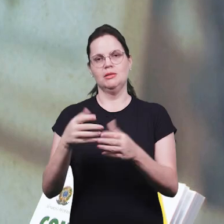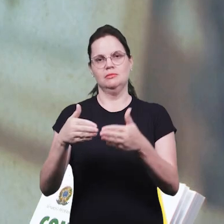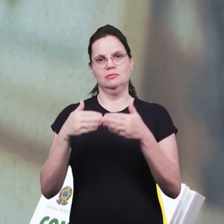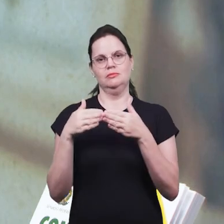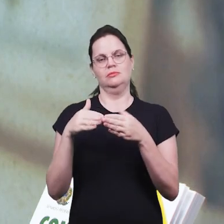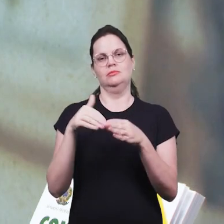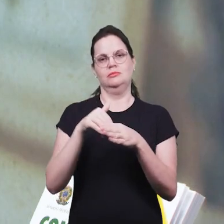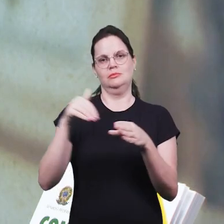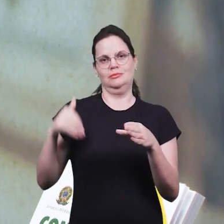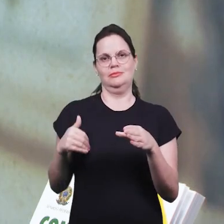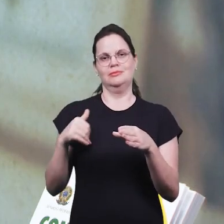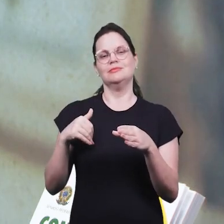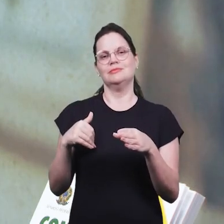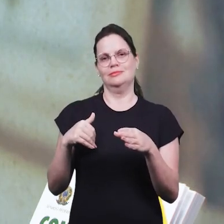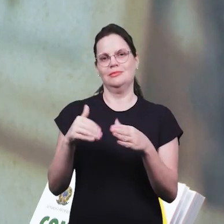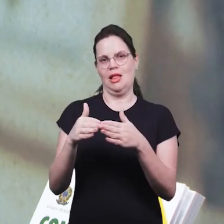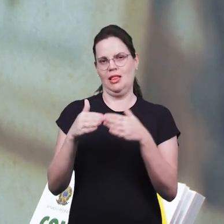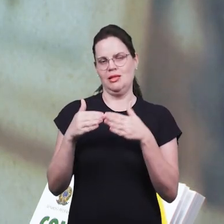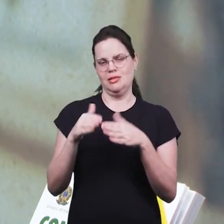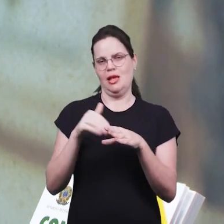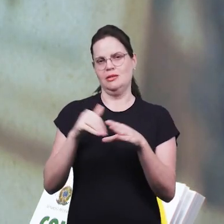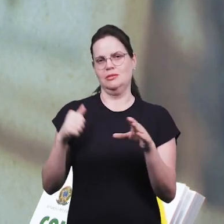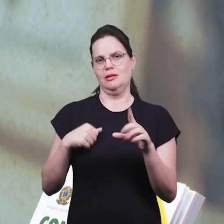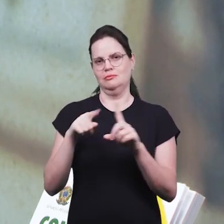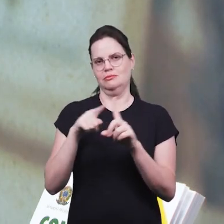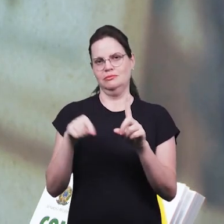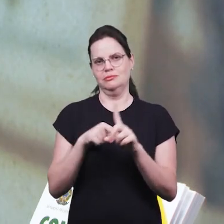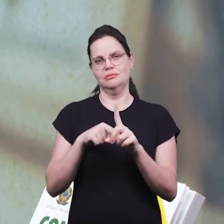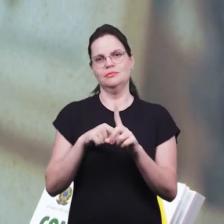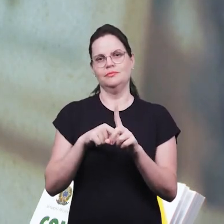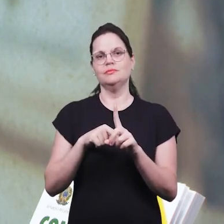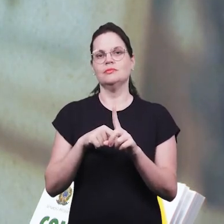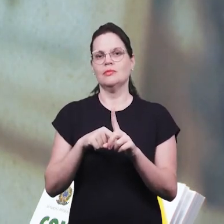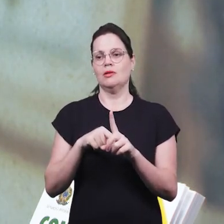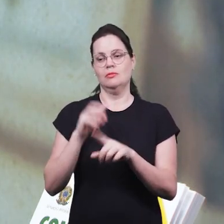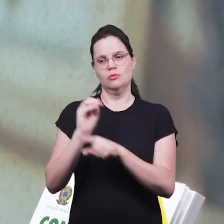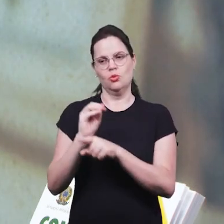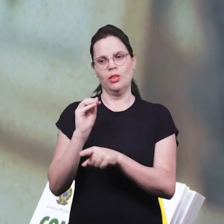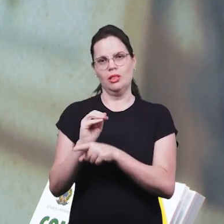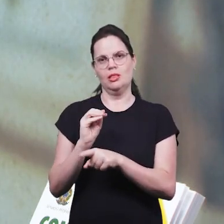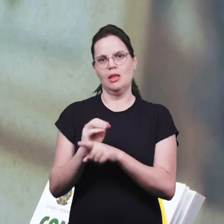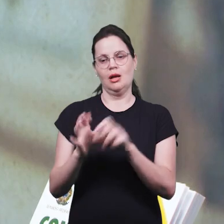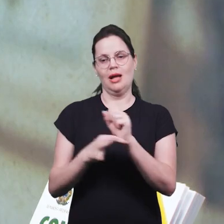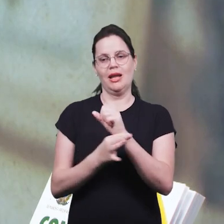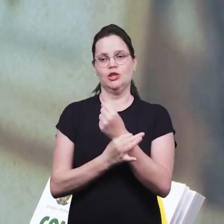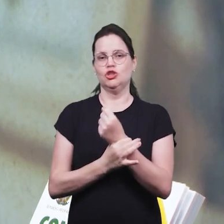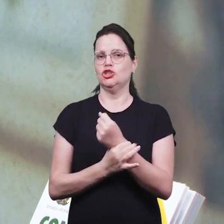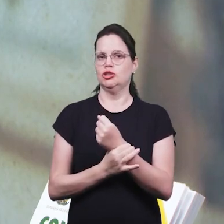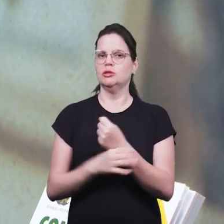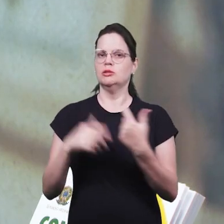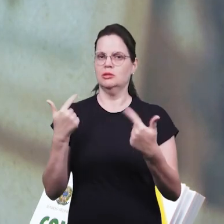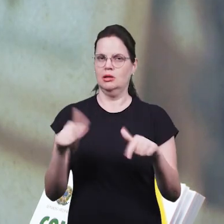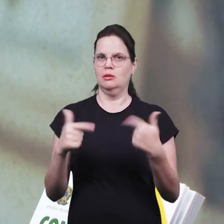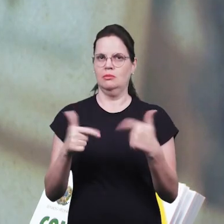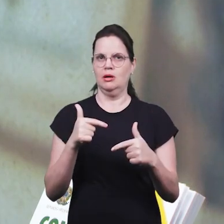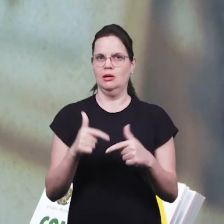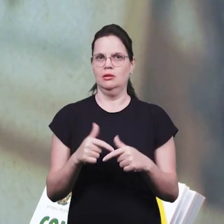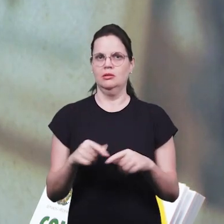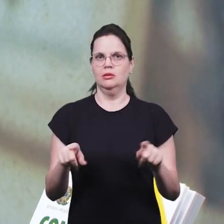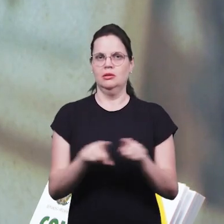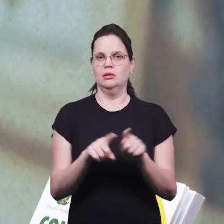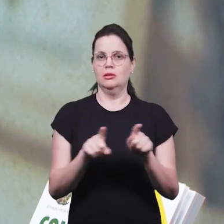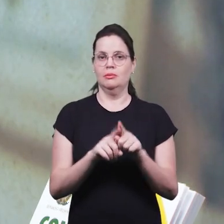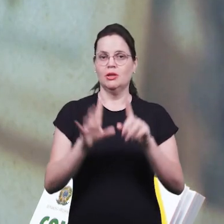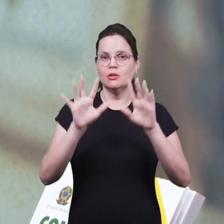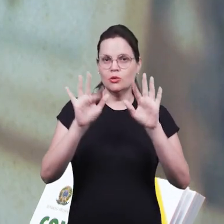maternidade somado ainda a mais um mês, proteger o emprego dela. E ainda, doutor, é importante que ao final disso tudo, a